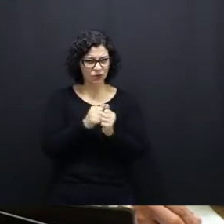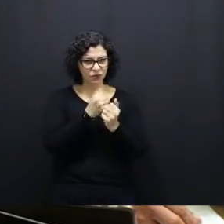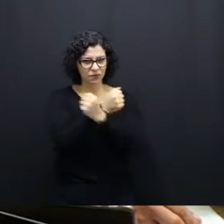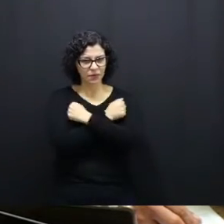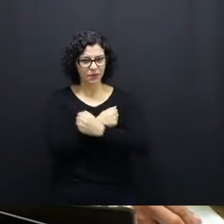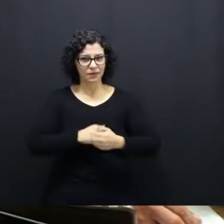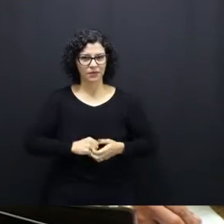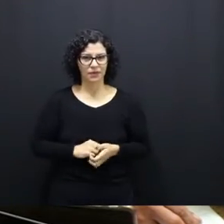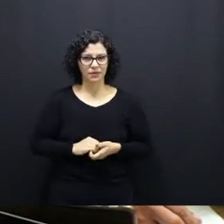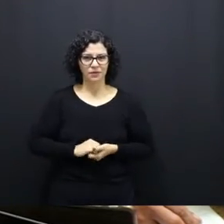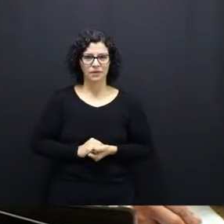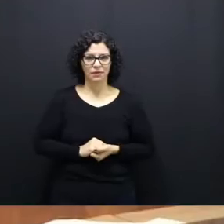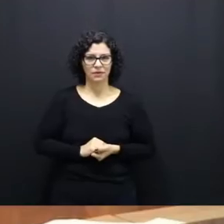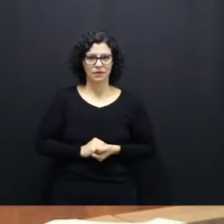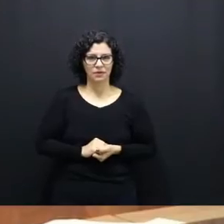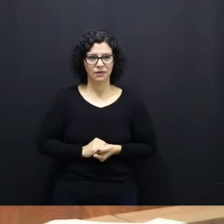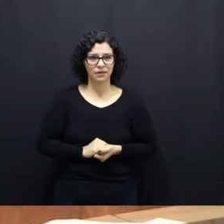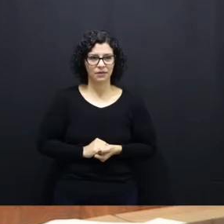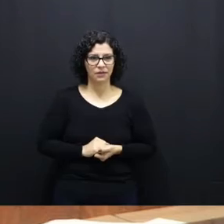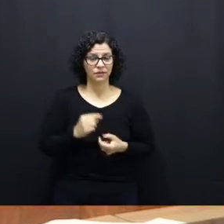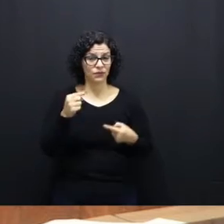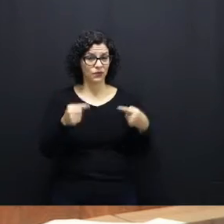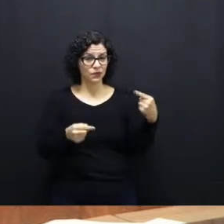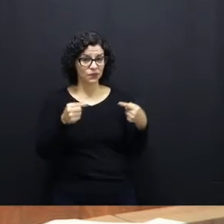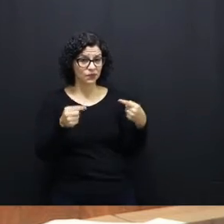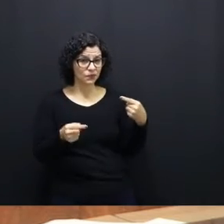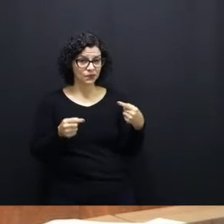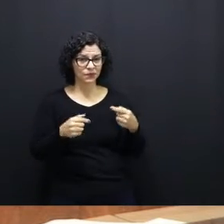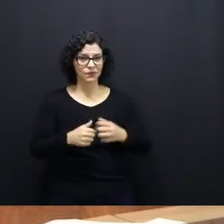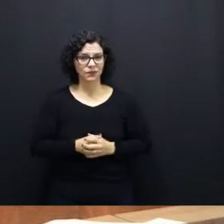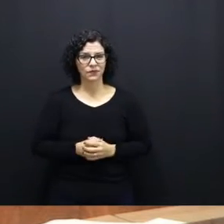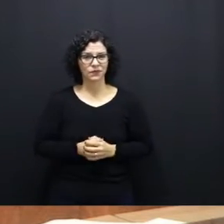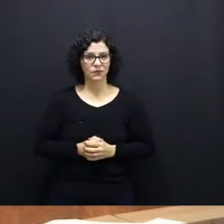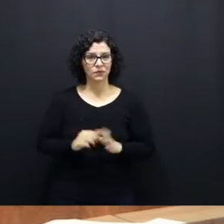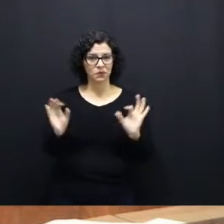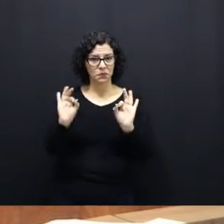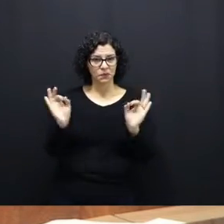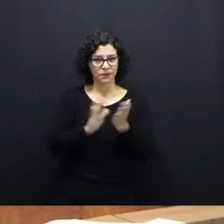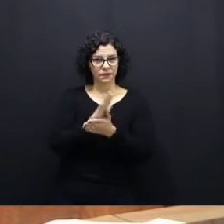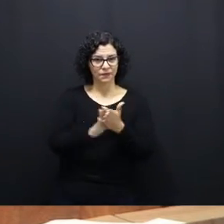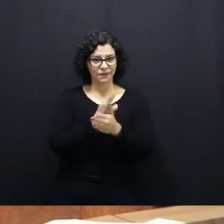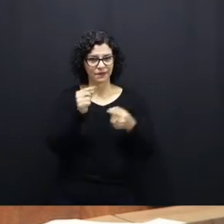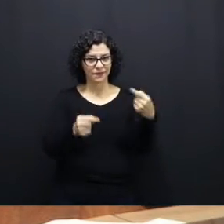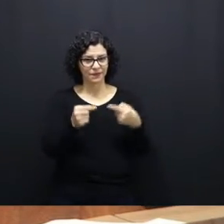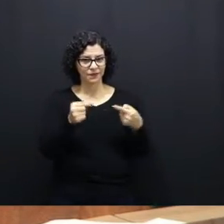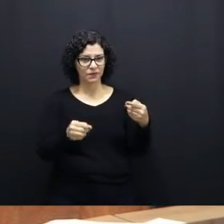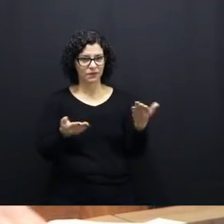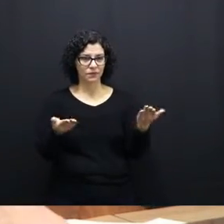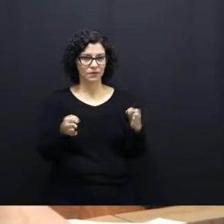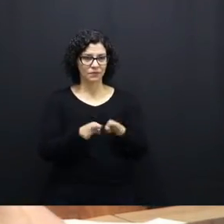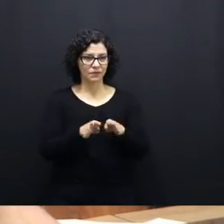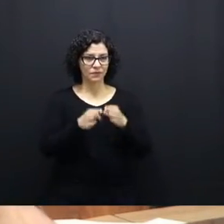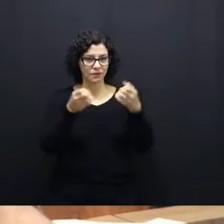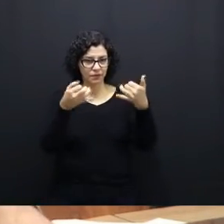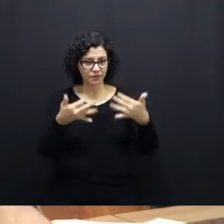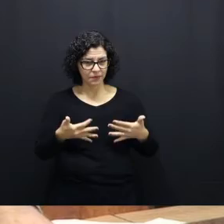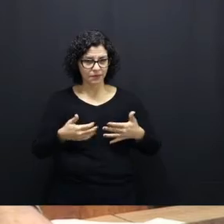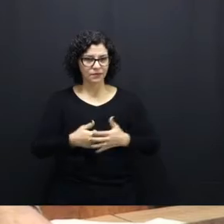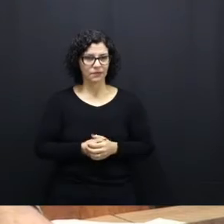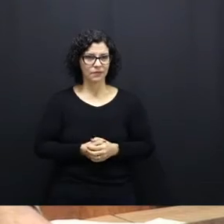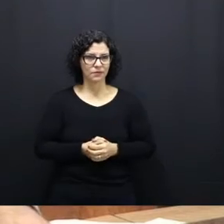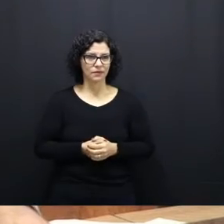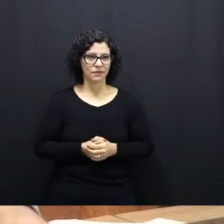abraço e permanece a discussão eu não havendo mais discussão é isso só fazendo um